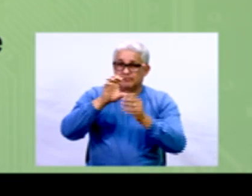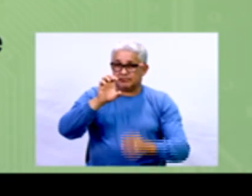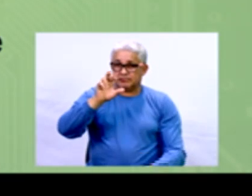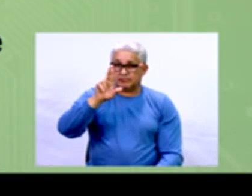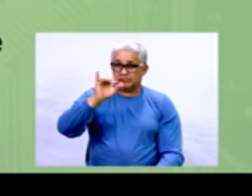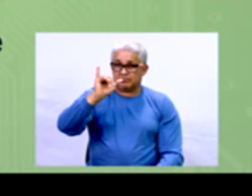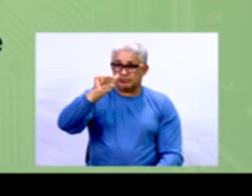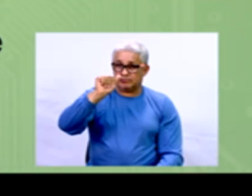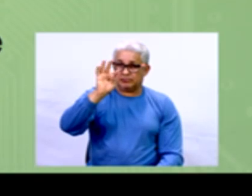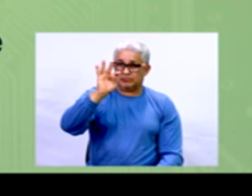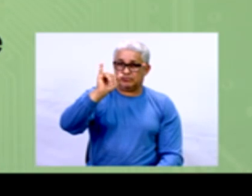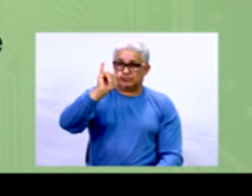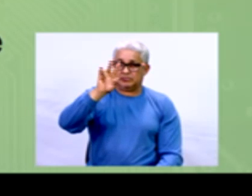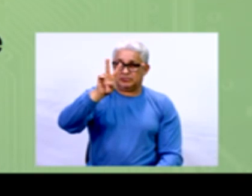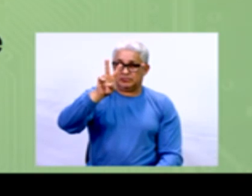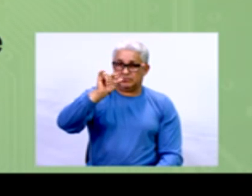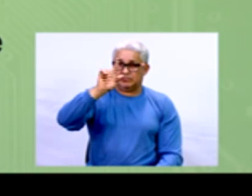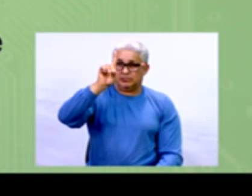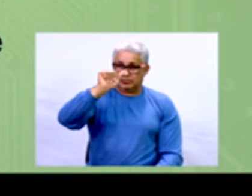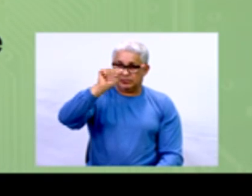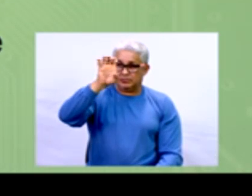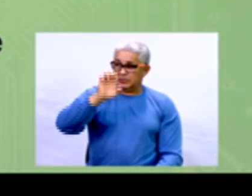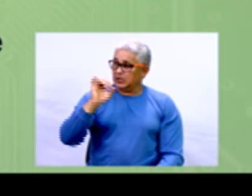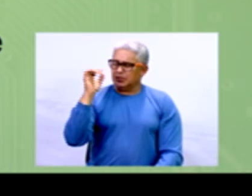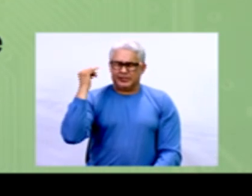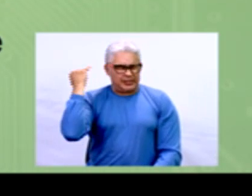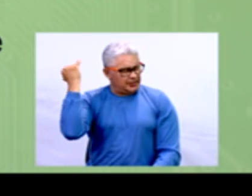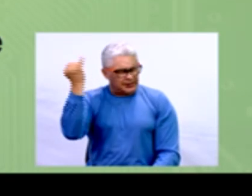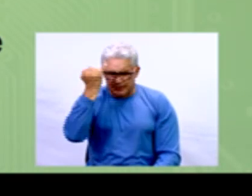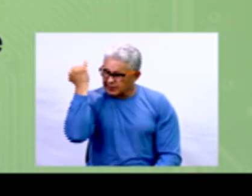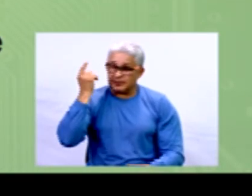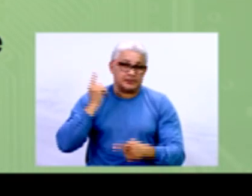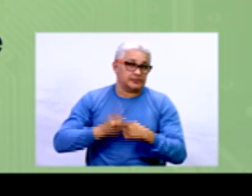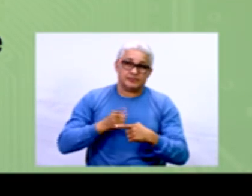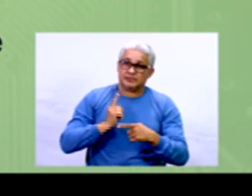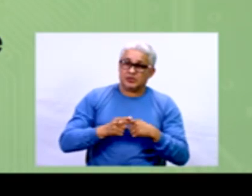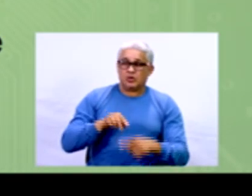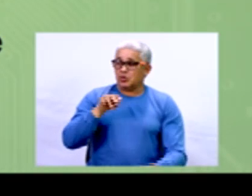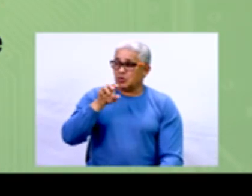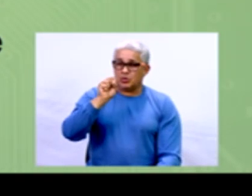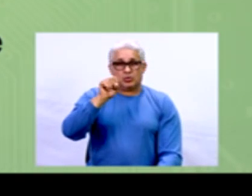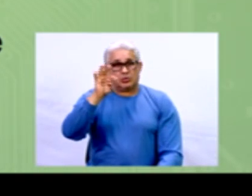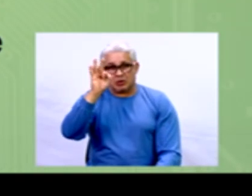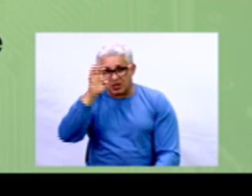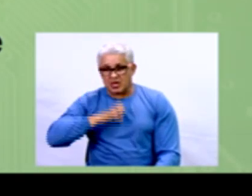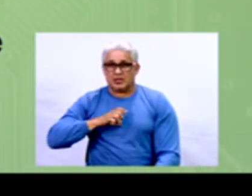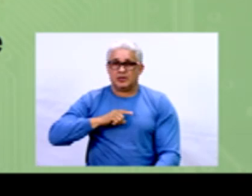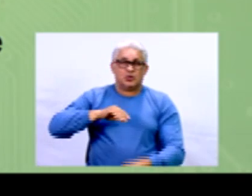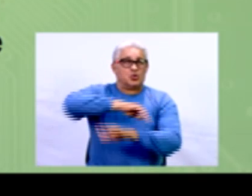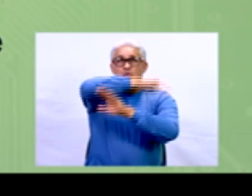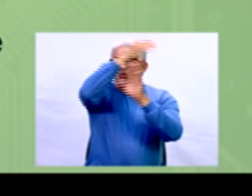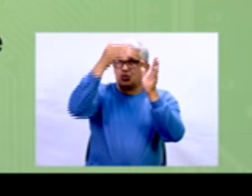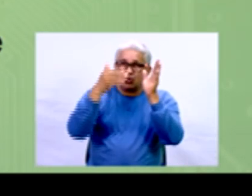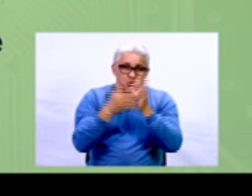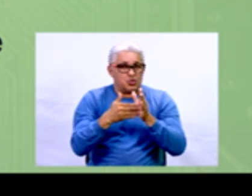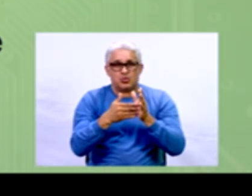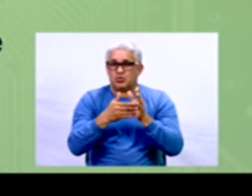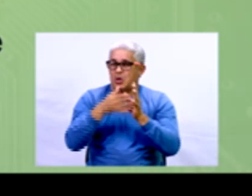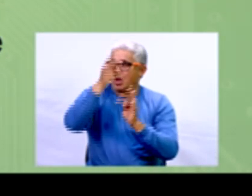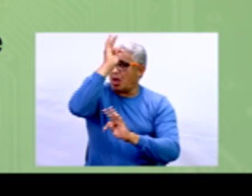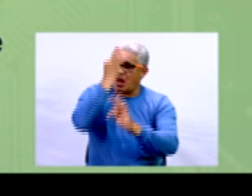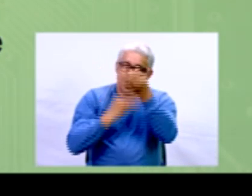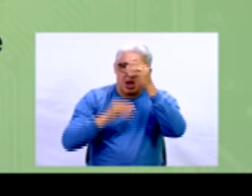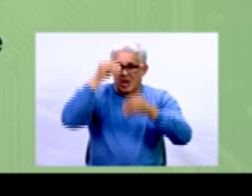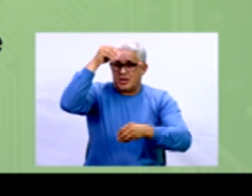Criatividade é um item importantíssimo, porque não adianta um site ter todos os recursos